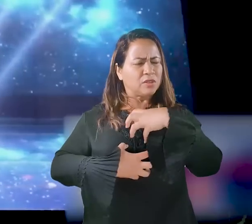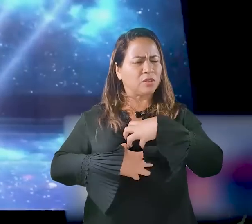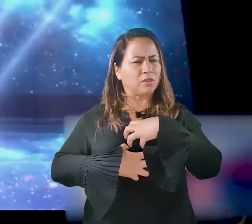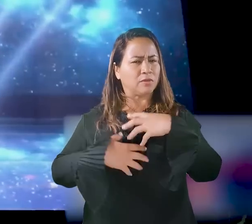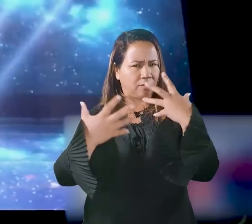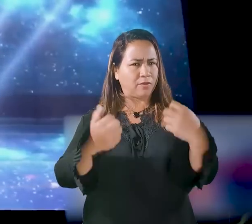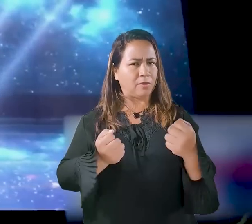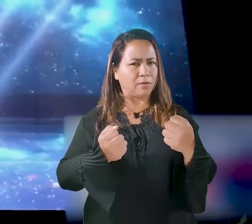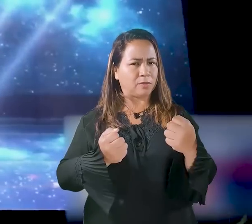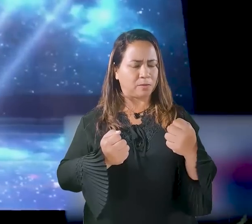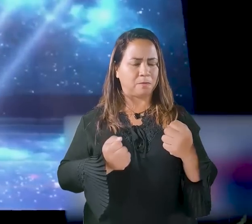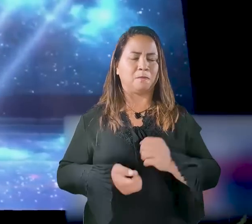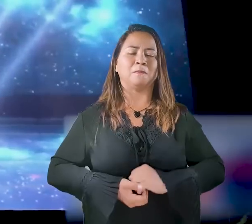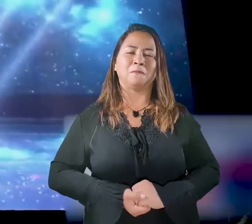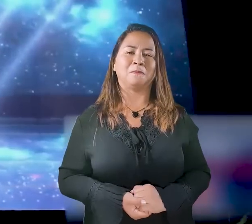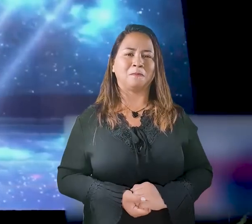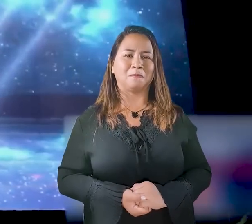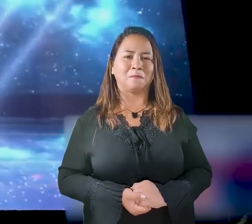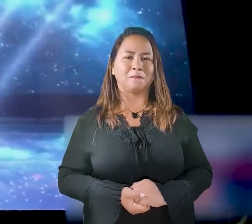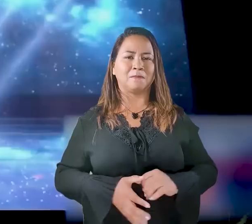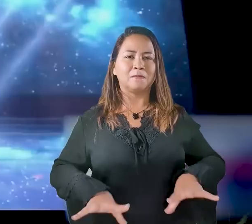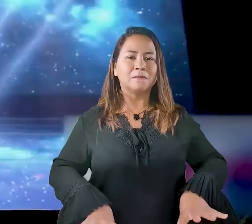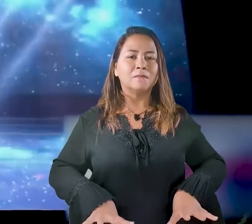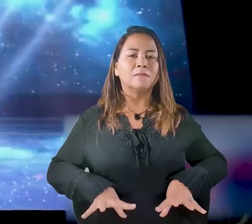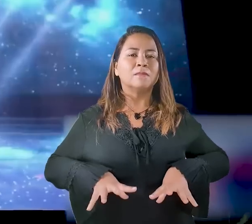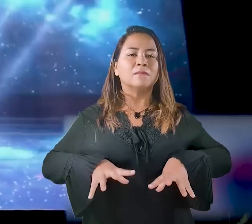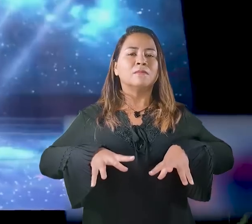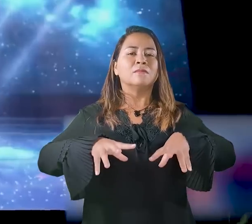lá? Inspira.